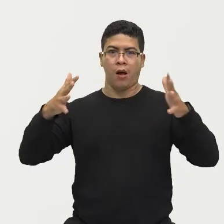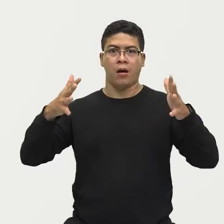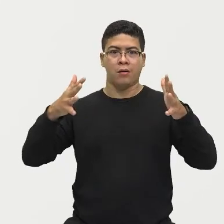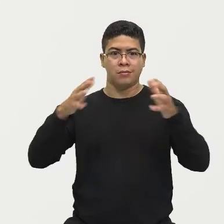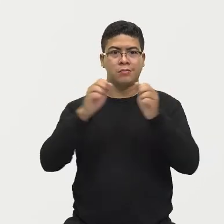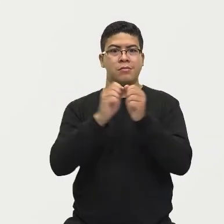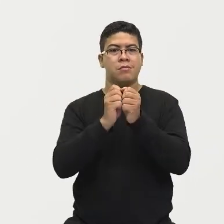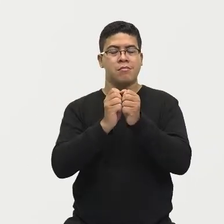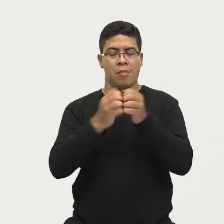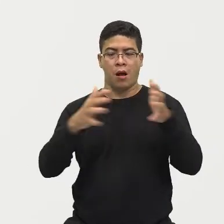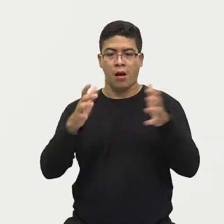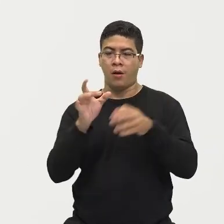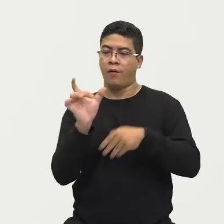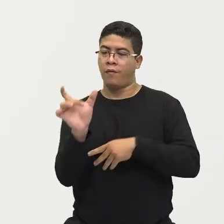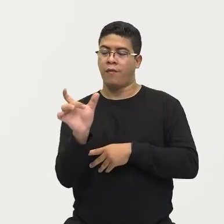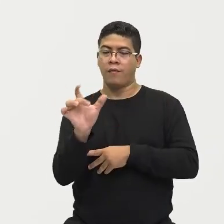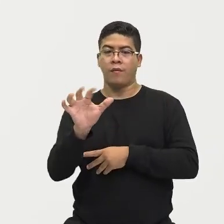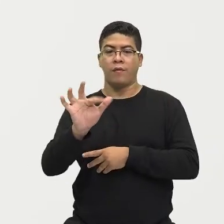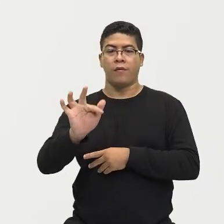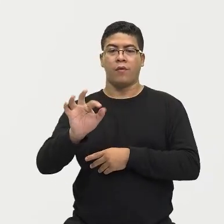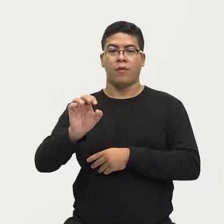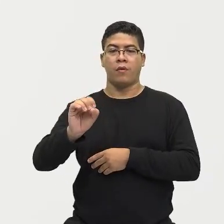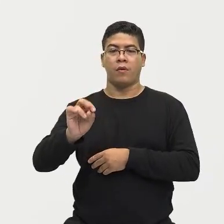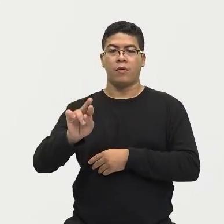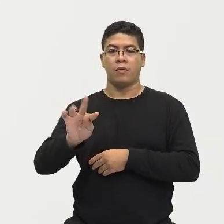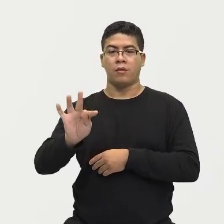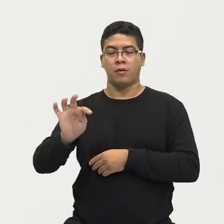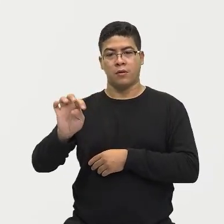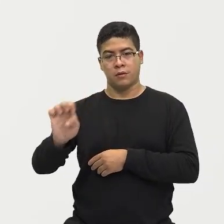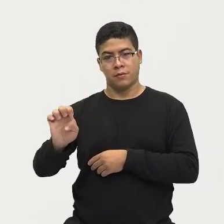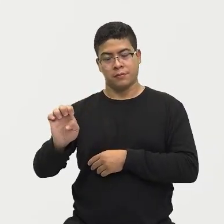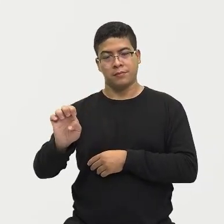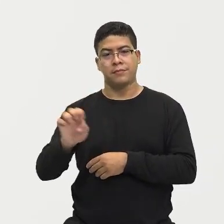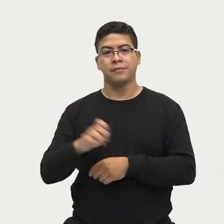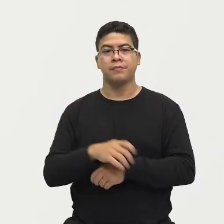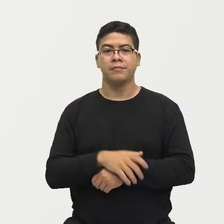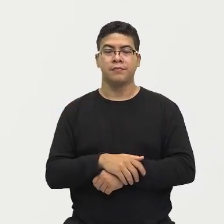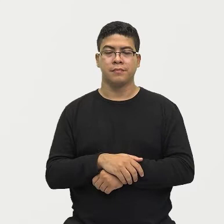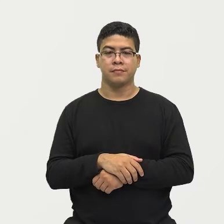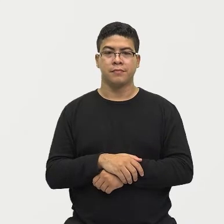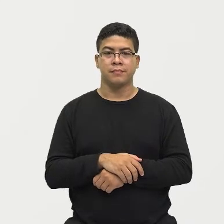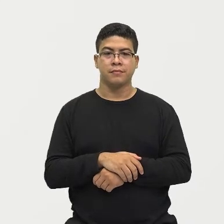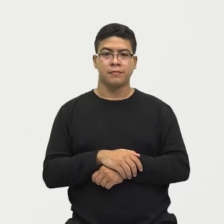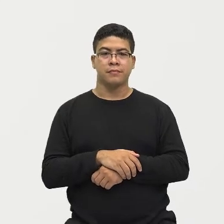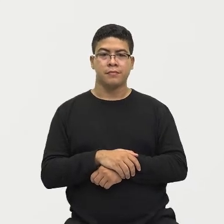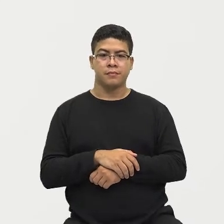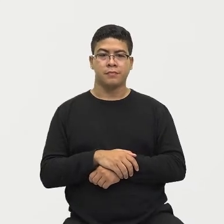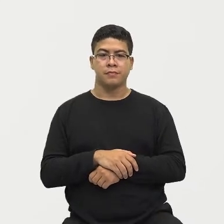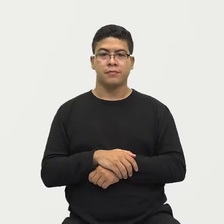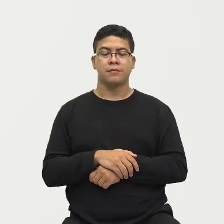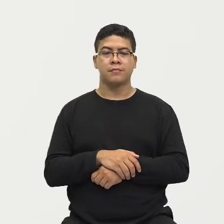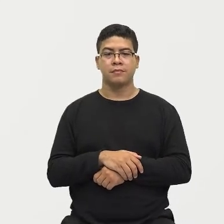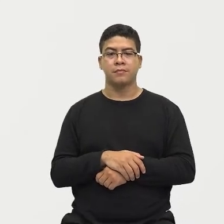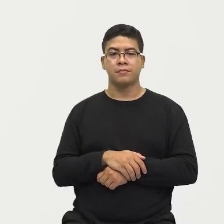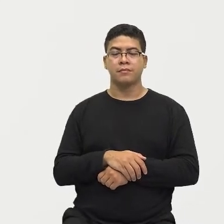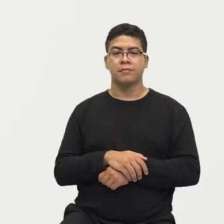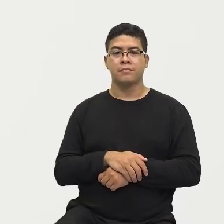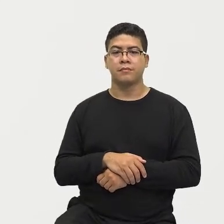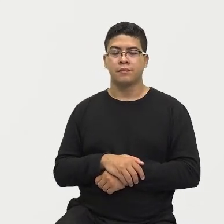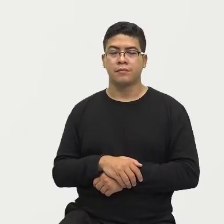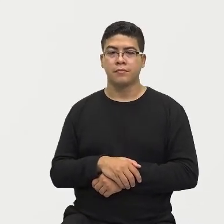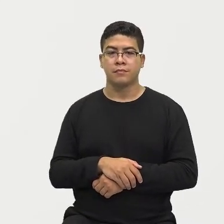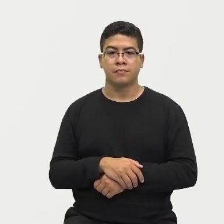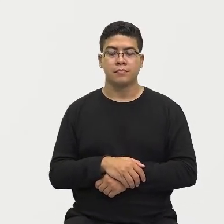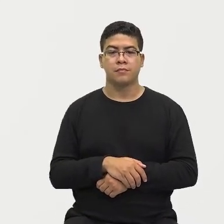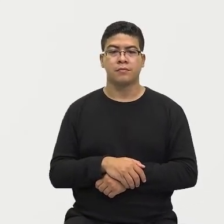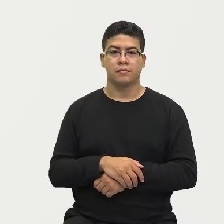Está caracterizando o brilho. Notaram? Então, adjetivo.